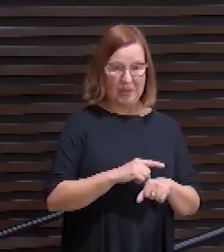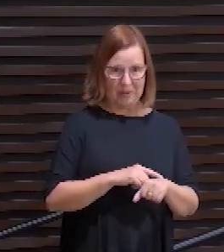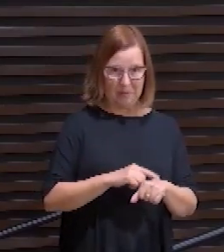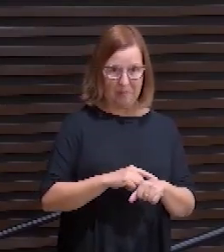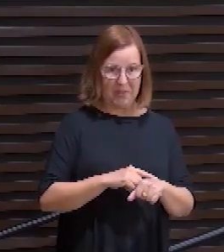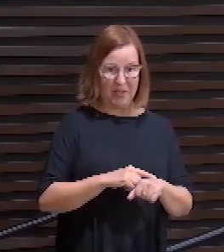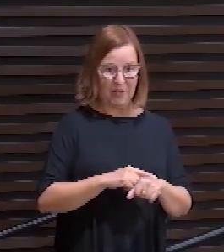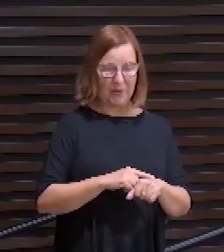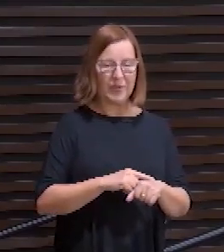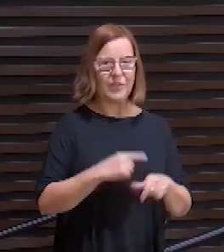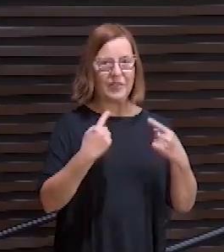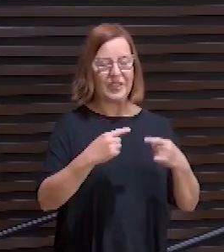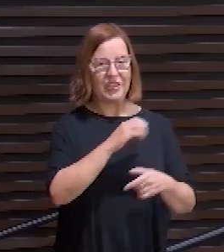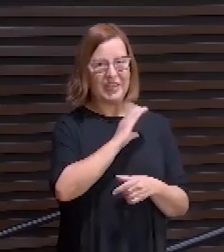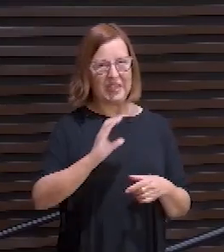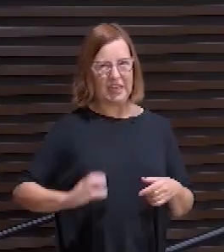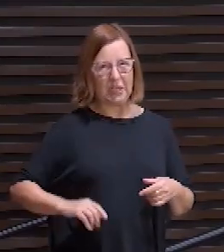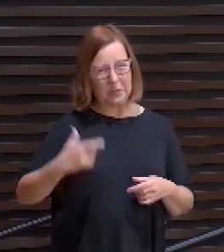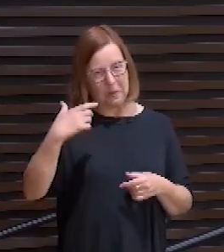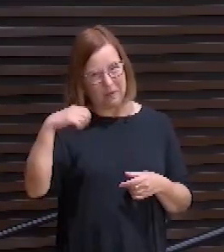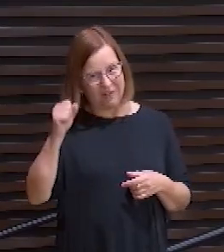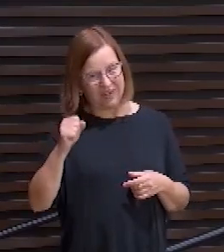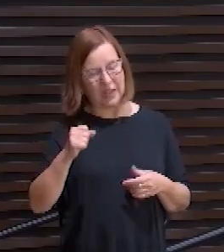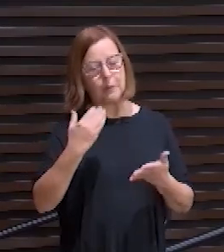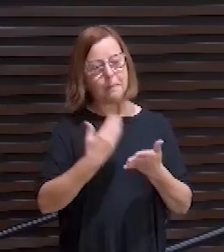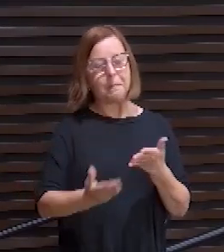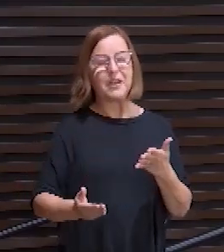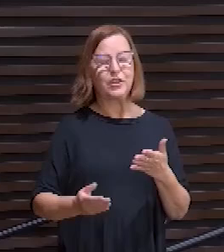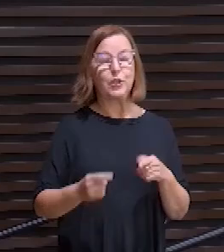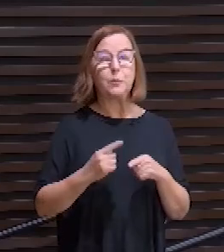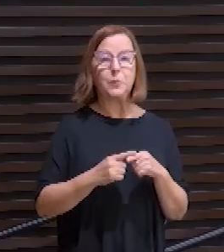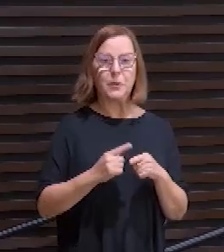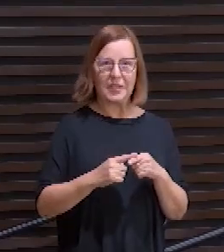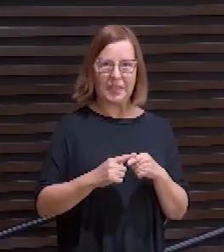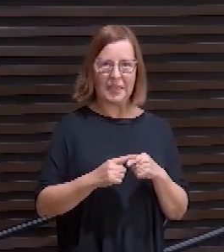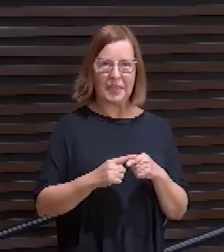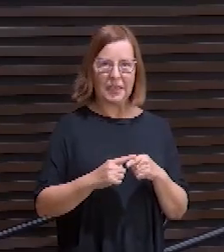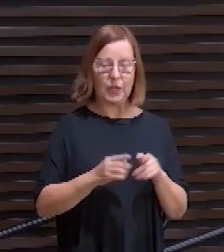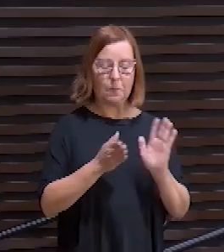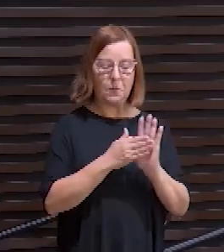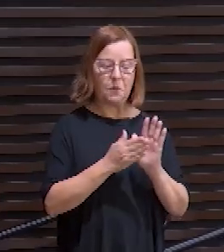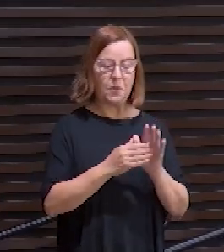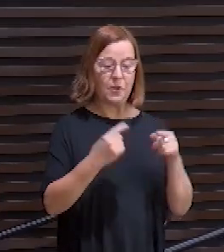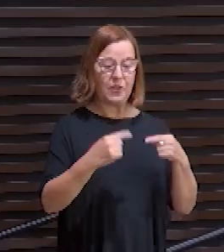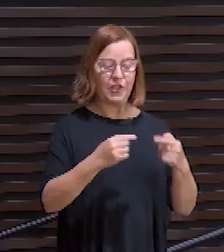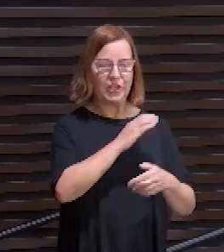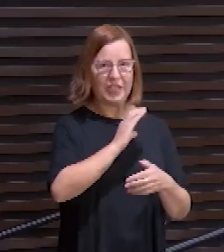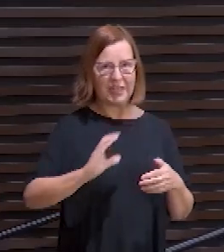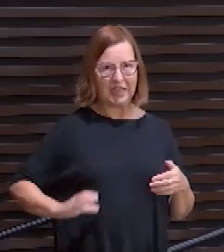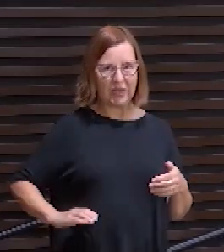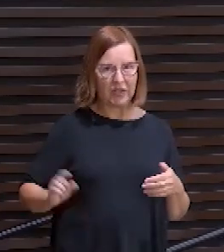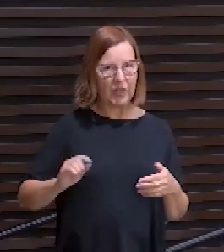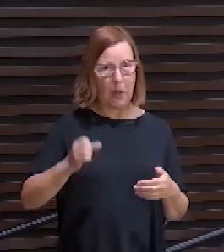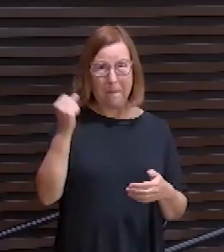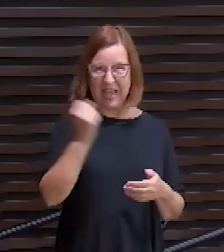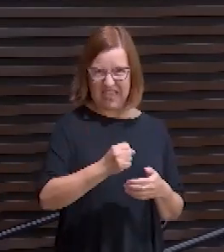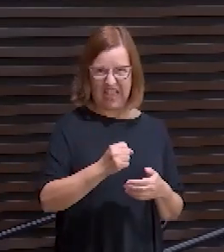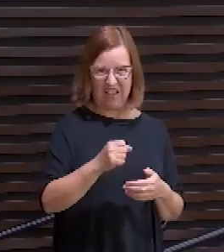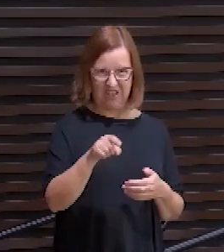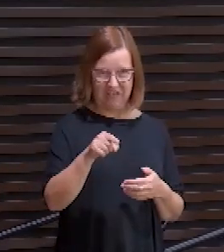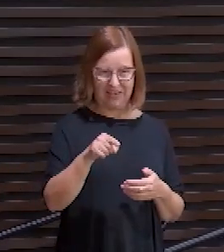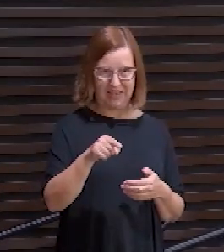Por quê? Porque o propósito do anticristo não é matar você. O propósito dele é te converter a